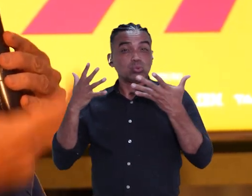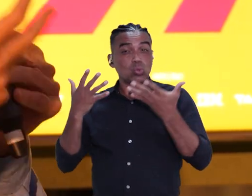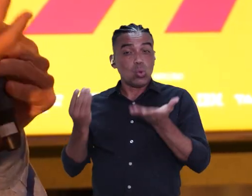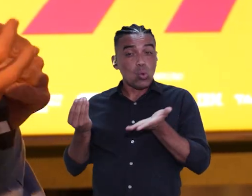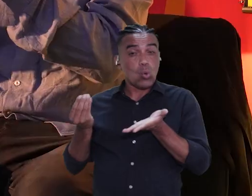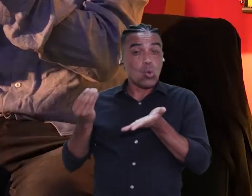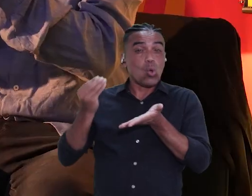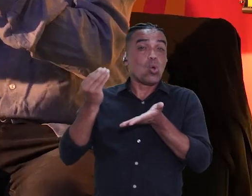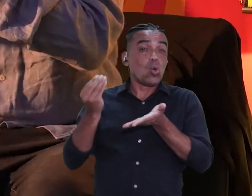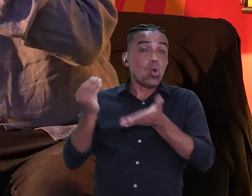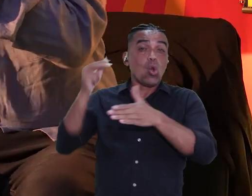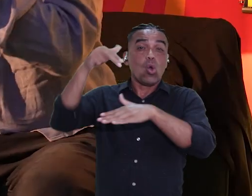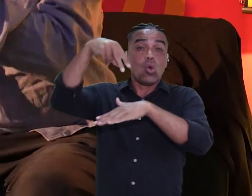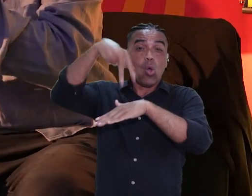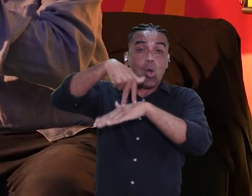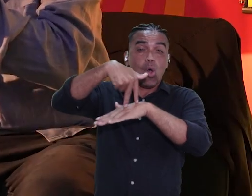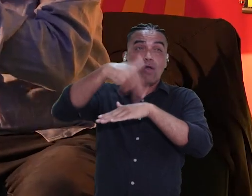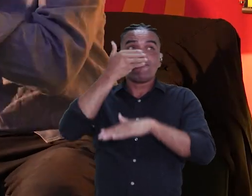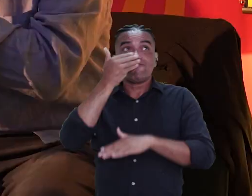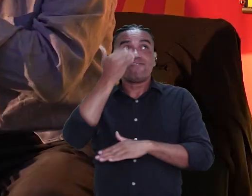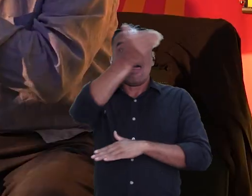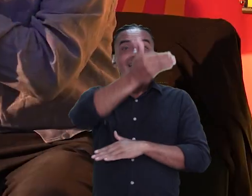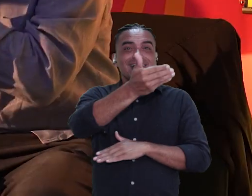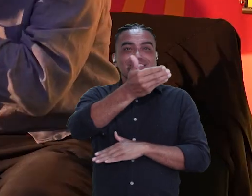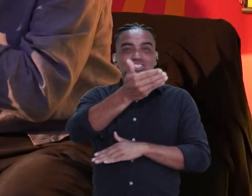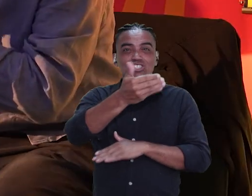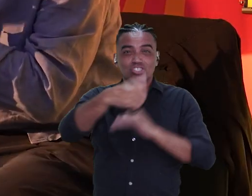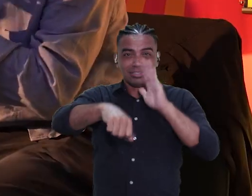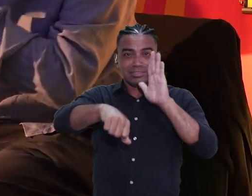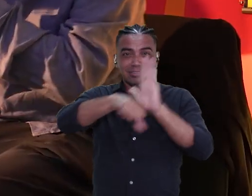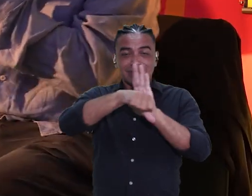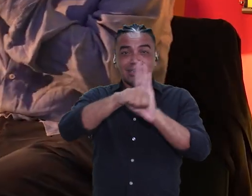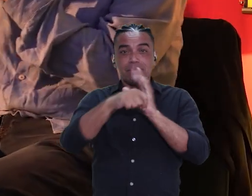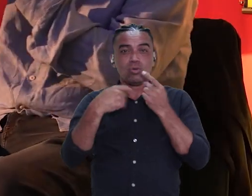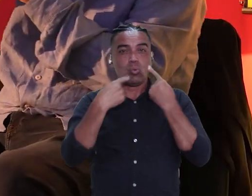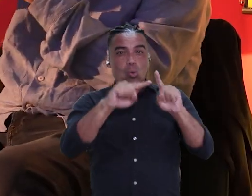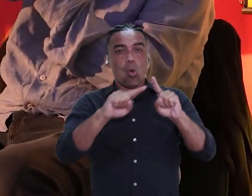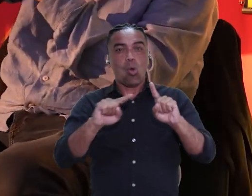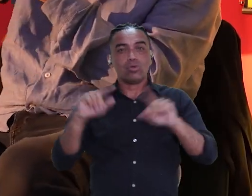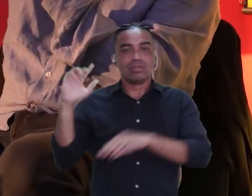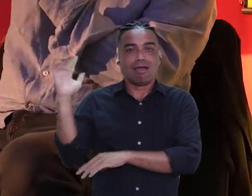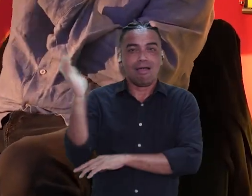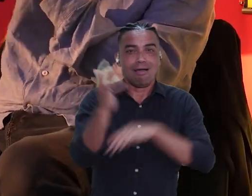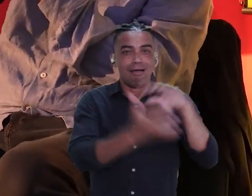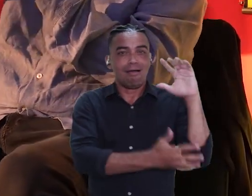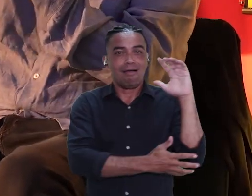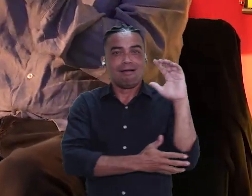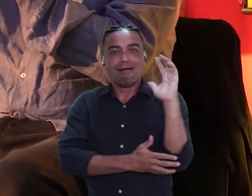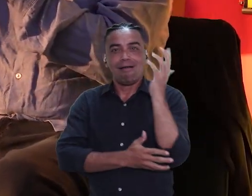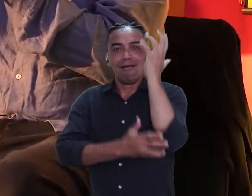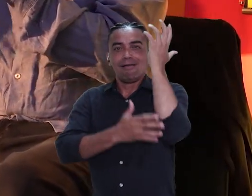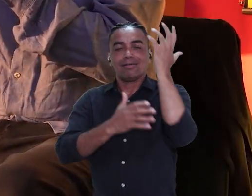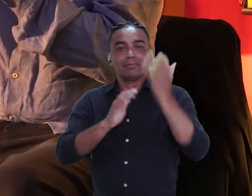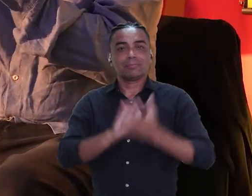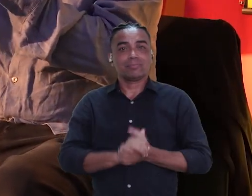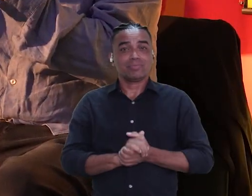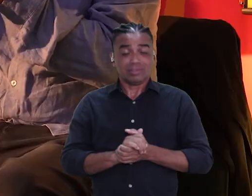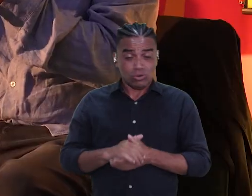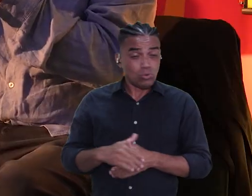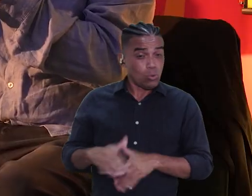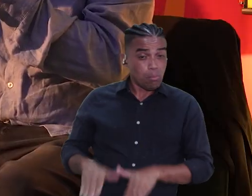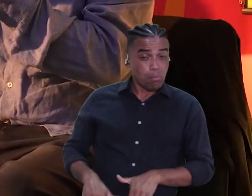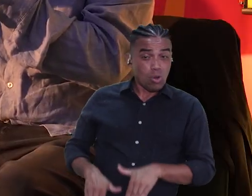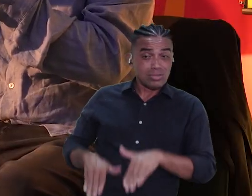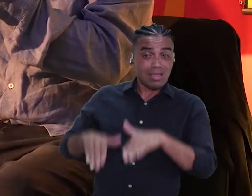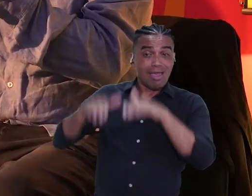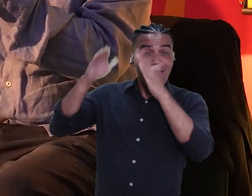do século XX diante do crime, de frente para o crime, digamos, que se daria no